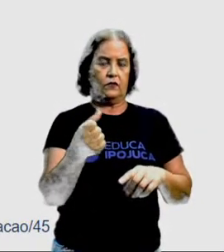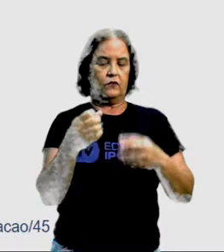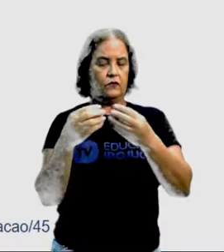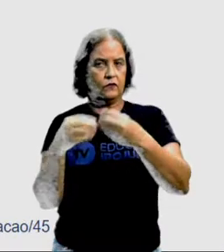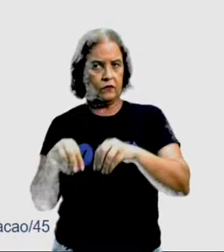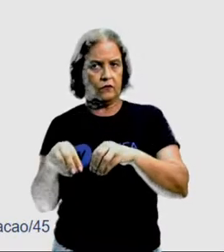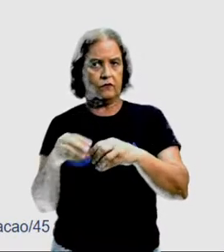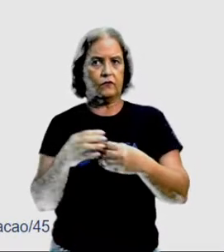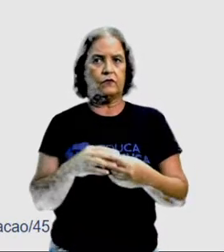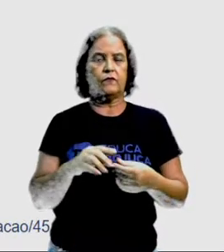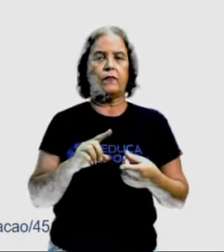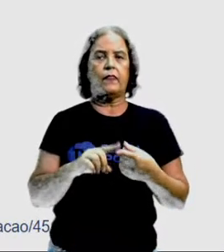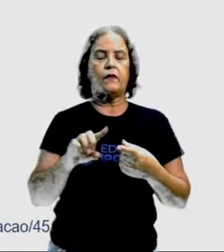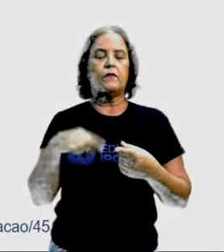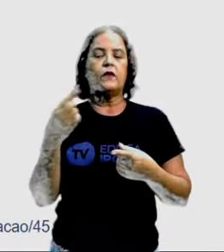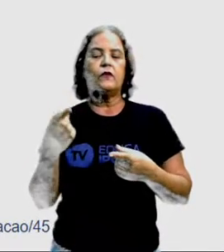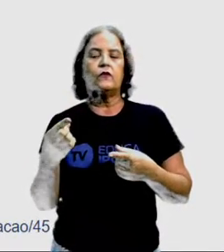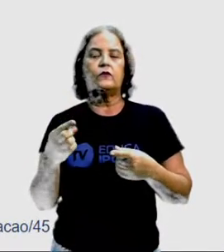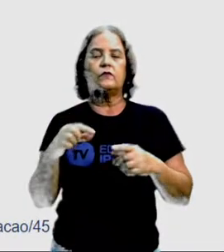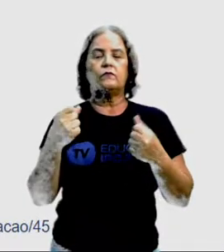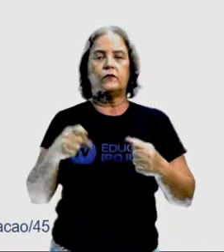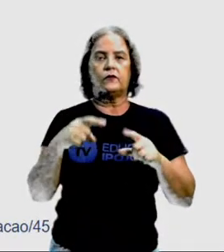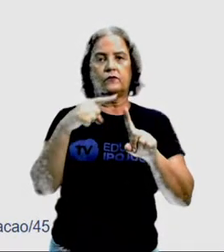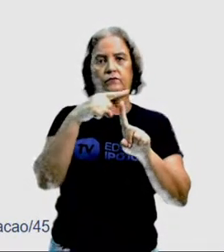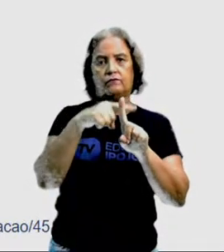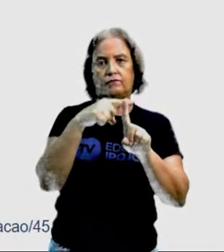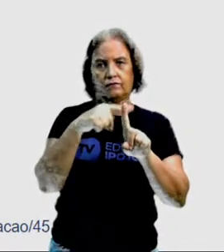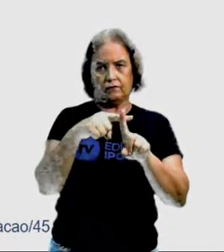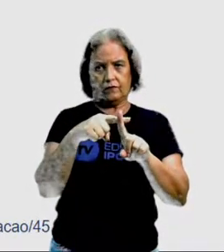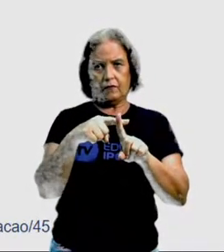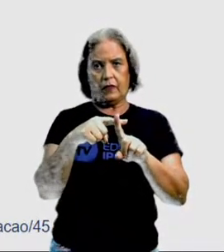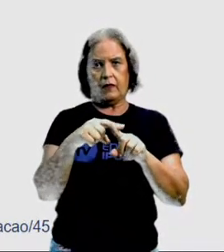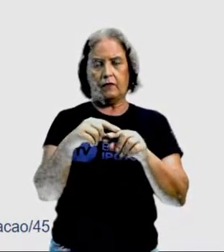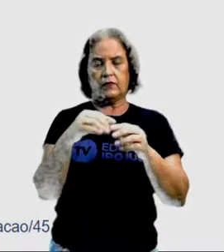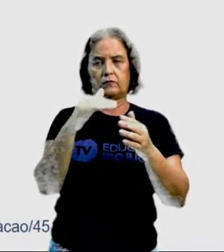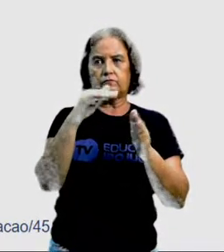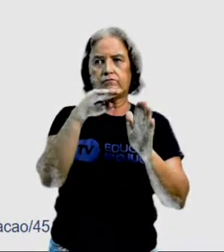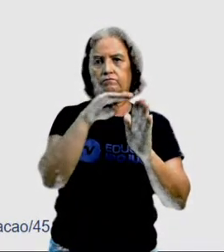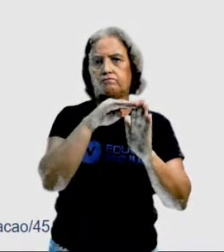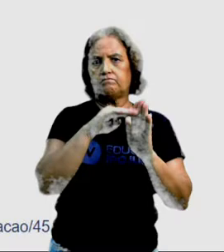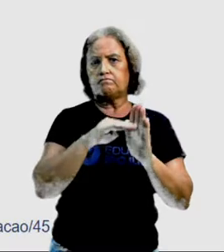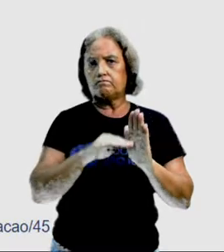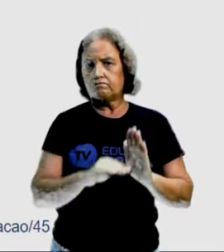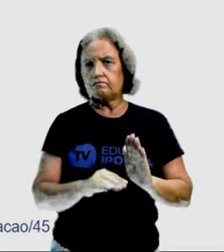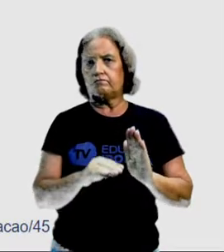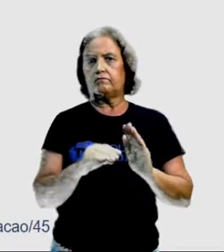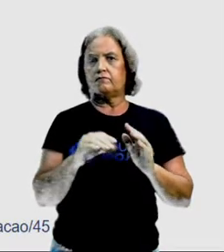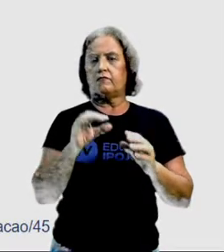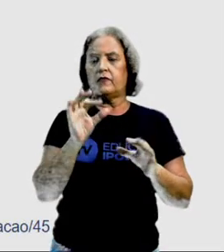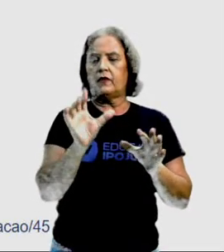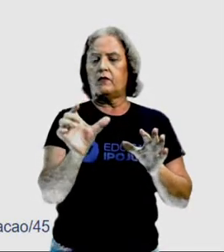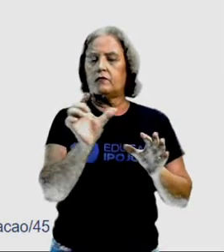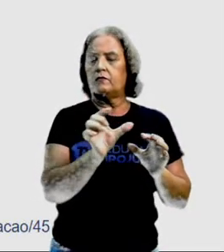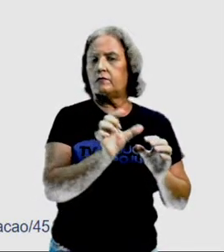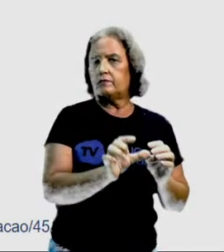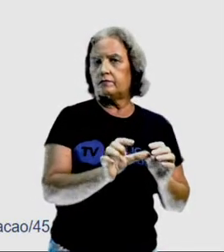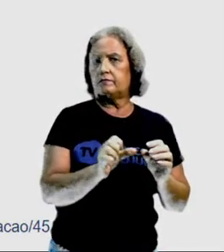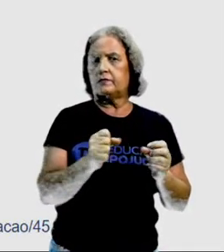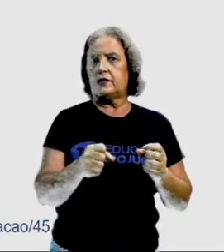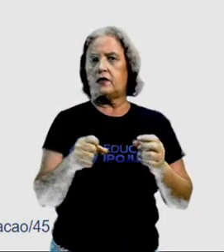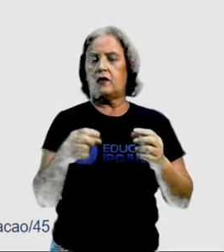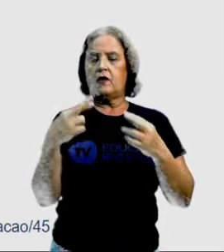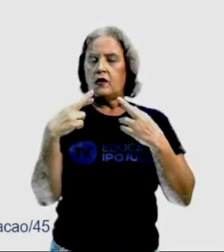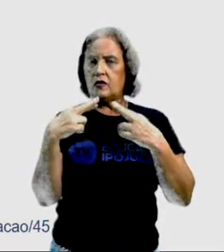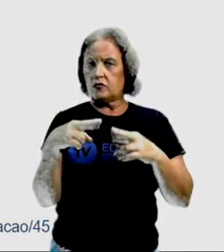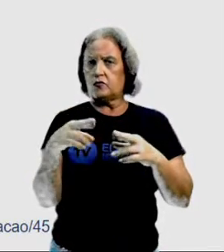composição, eu posso fazer também a soma, fazendo essa fragmentação de numerações e adição, para que eu chegue também ao